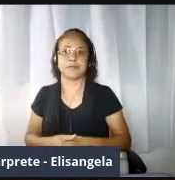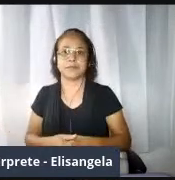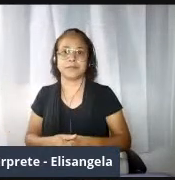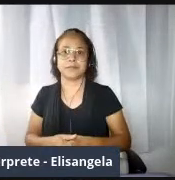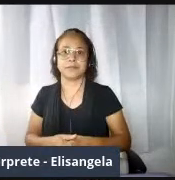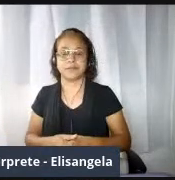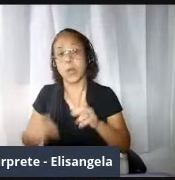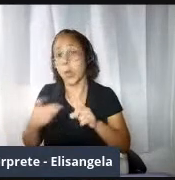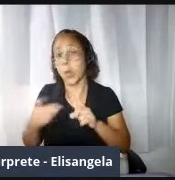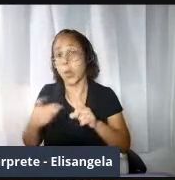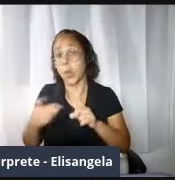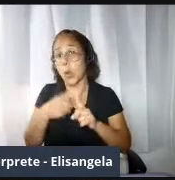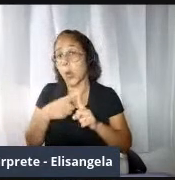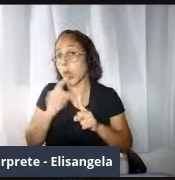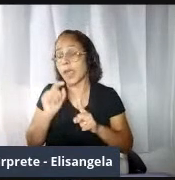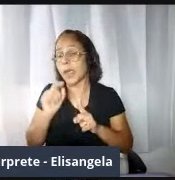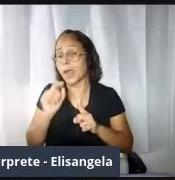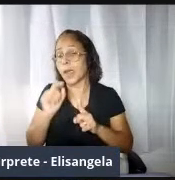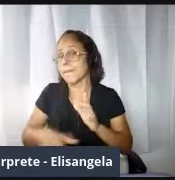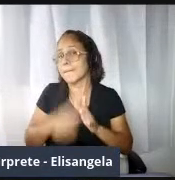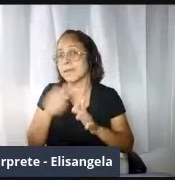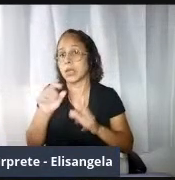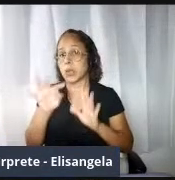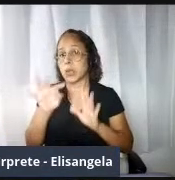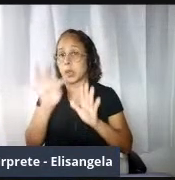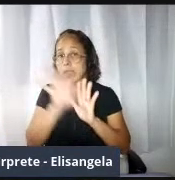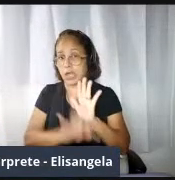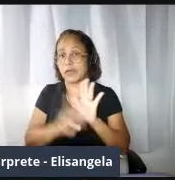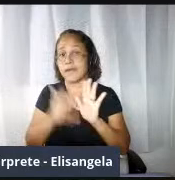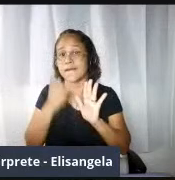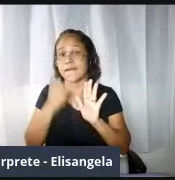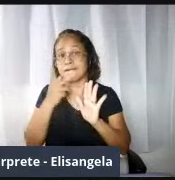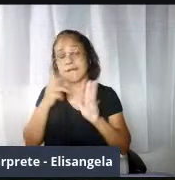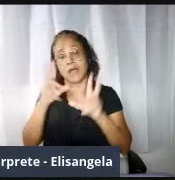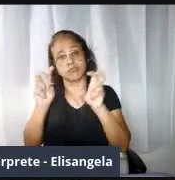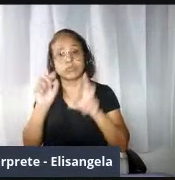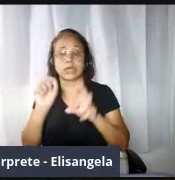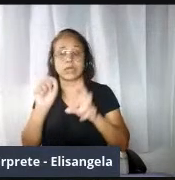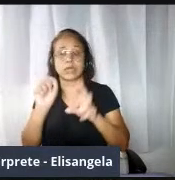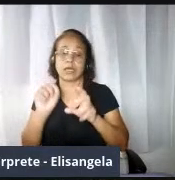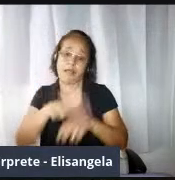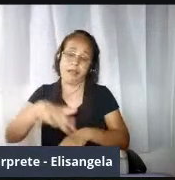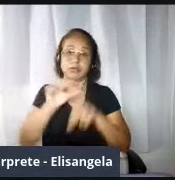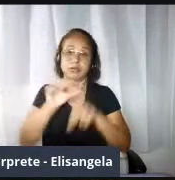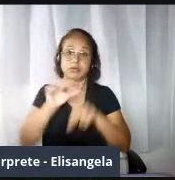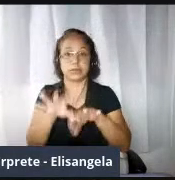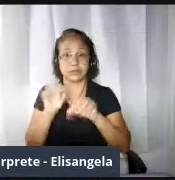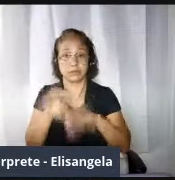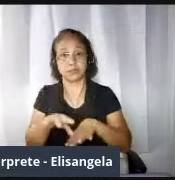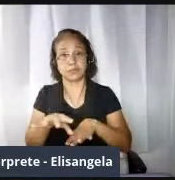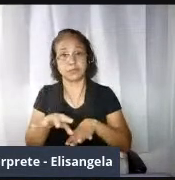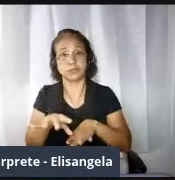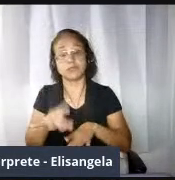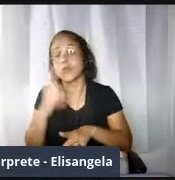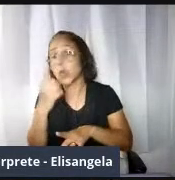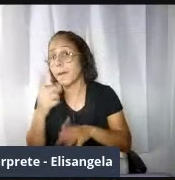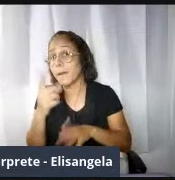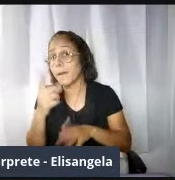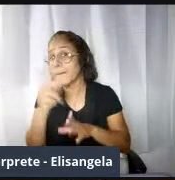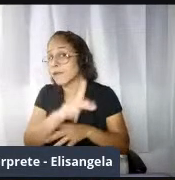dessa temática, né, que é dentro da história da educação, que é o texto da Zeila De Martini, uma professora, já era professora da